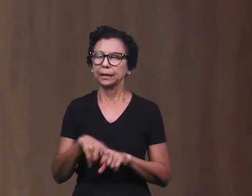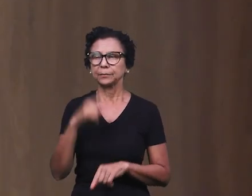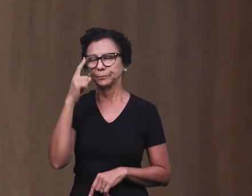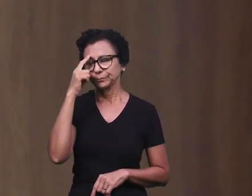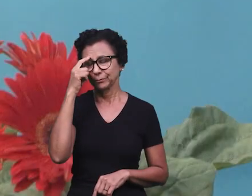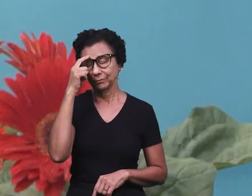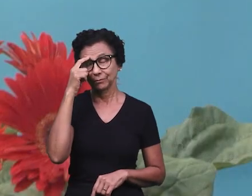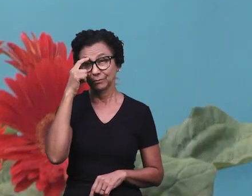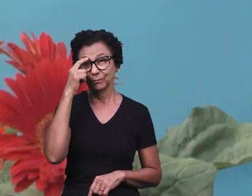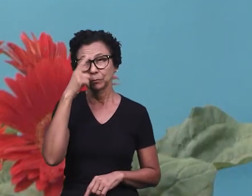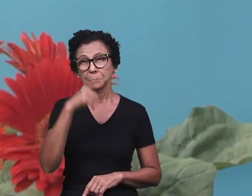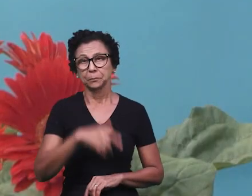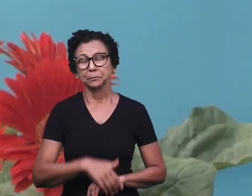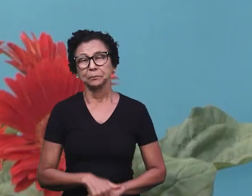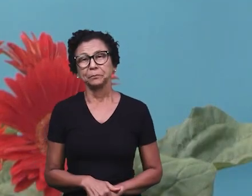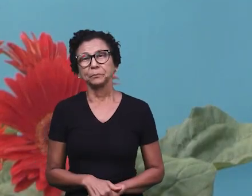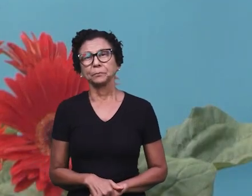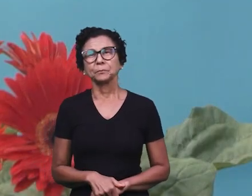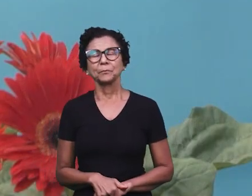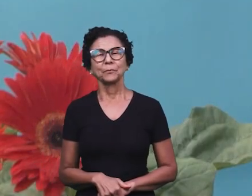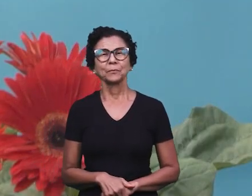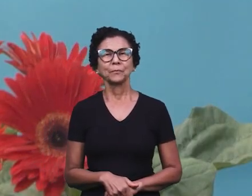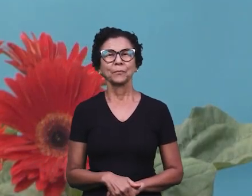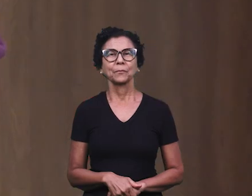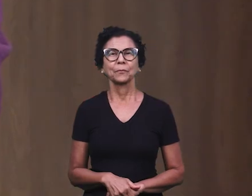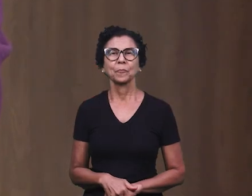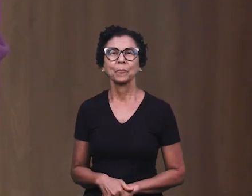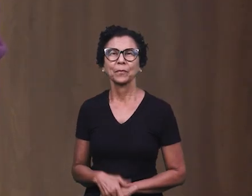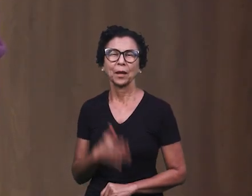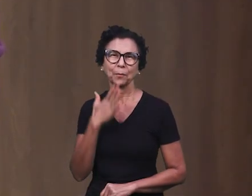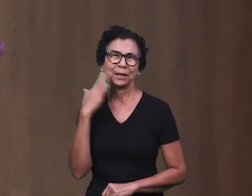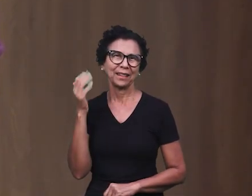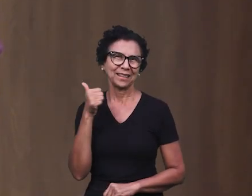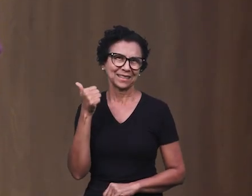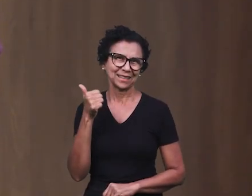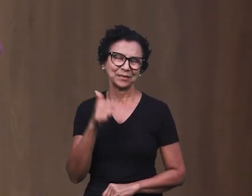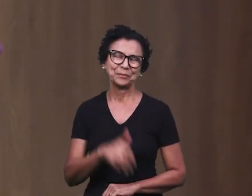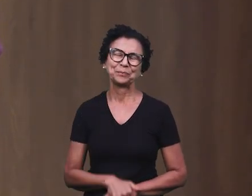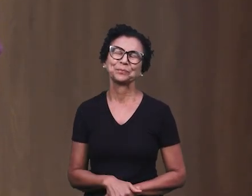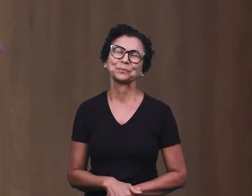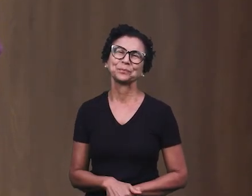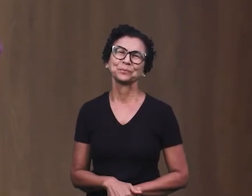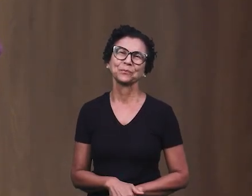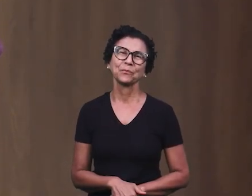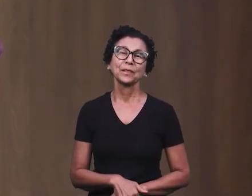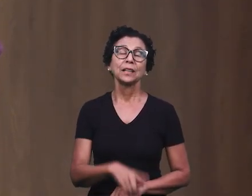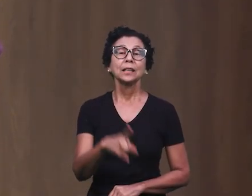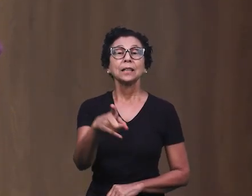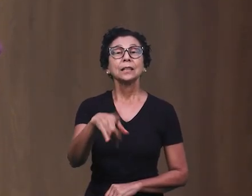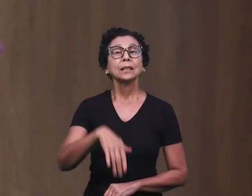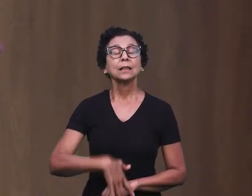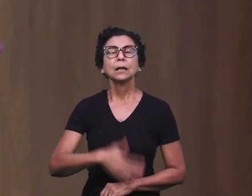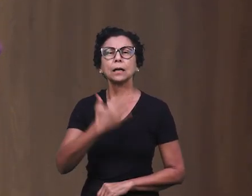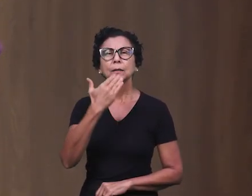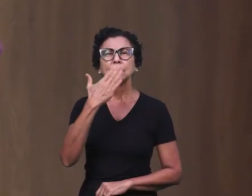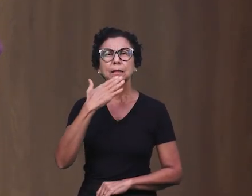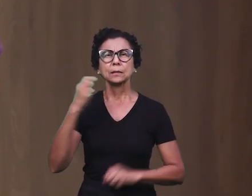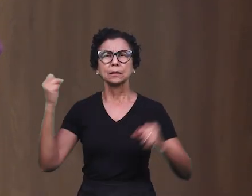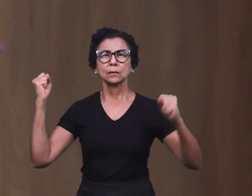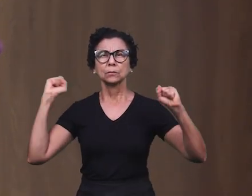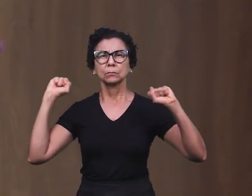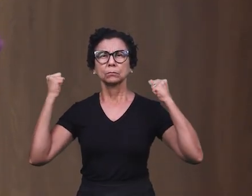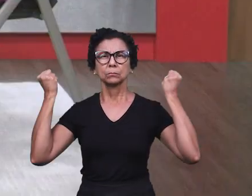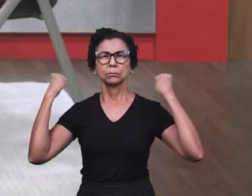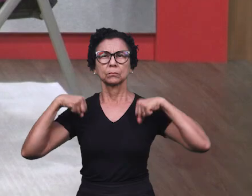os critérios diagnósticos. Ah, beleza. E como a alimentação e o exercício físico podem influenciar no controle do